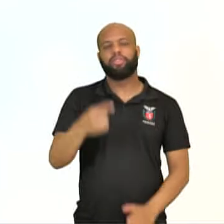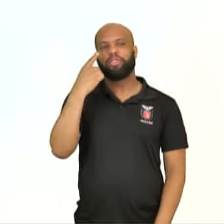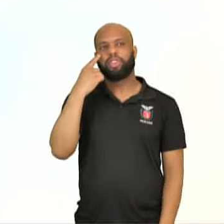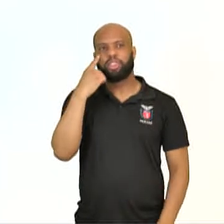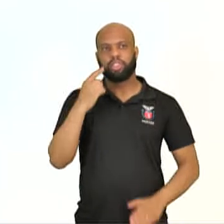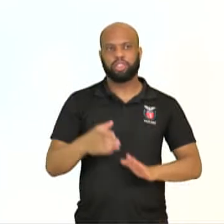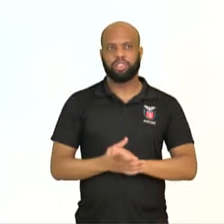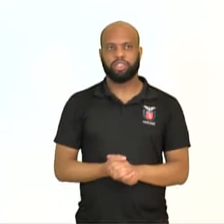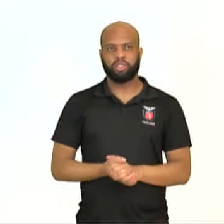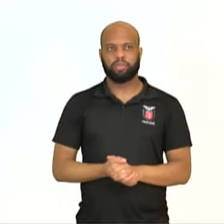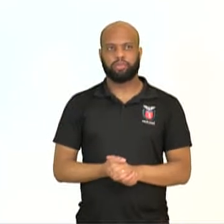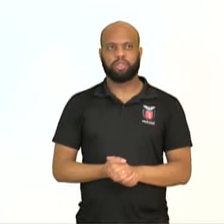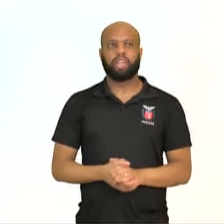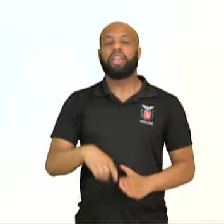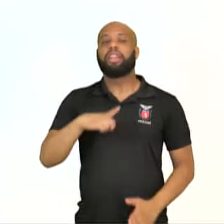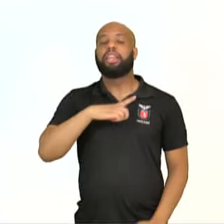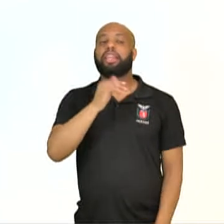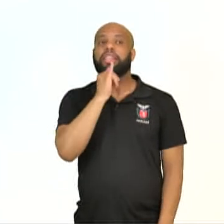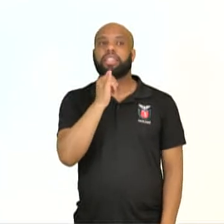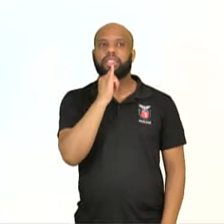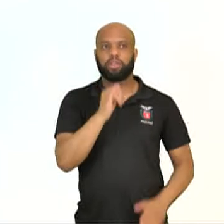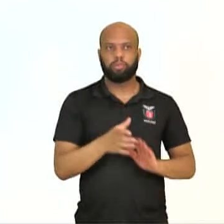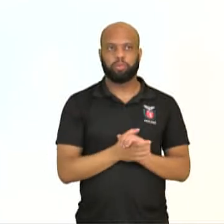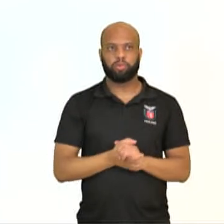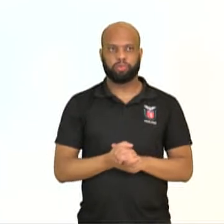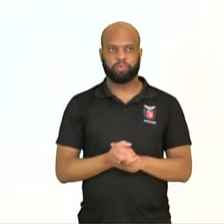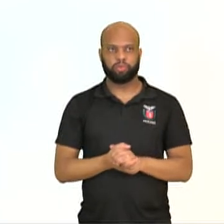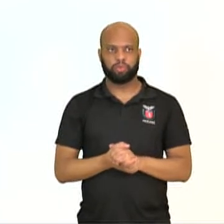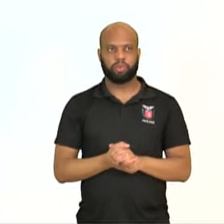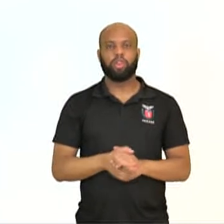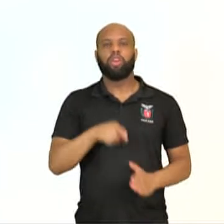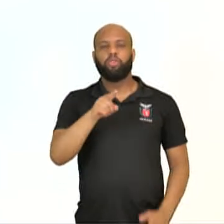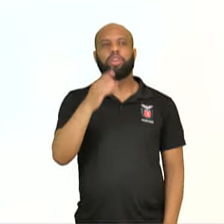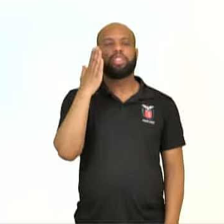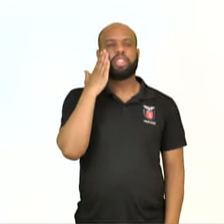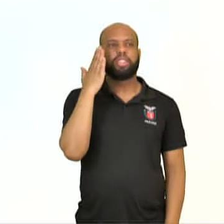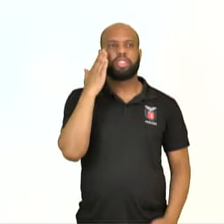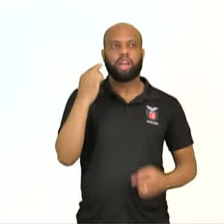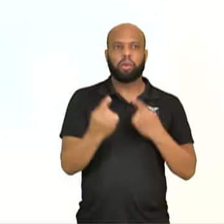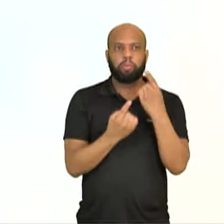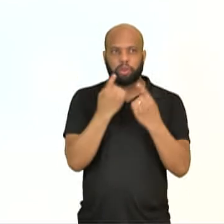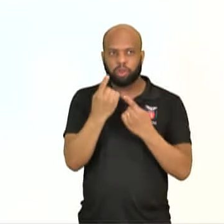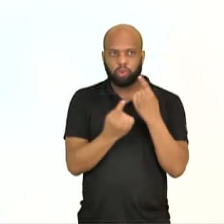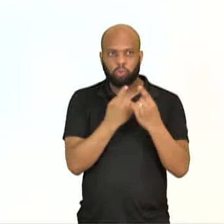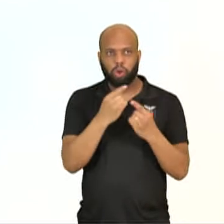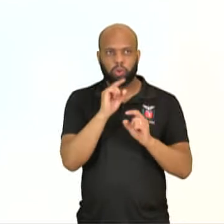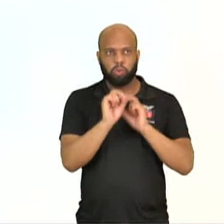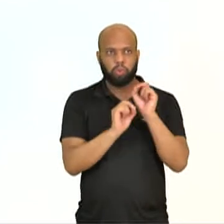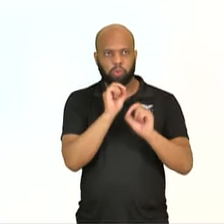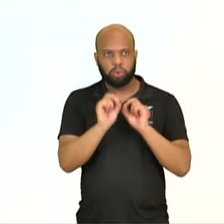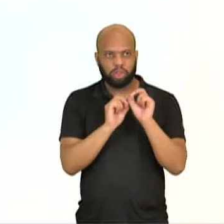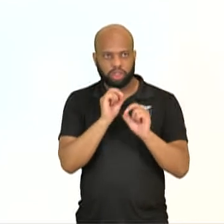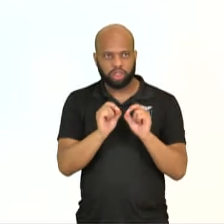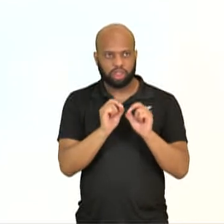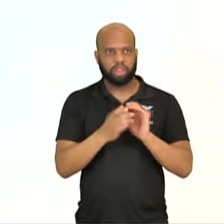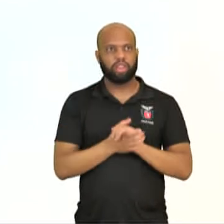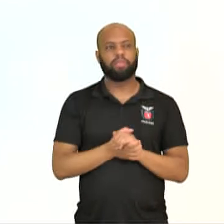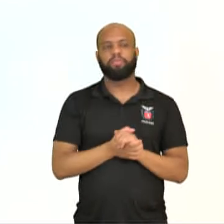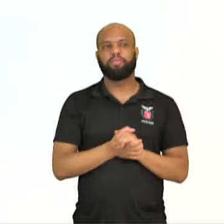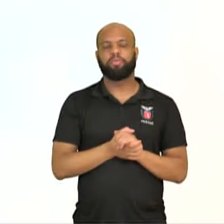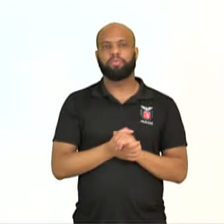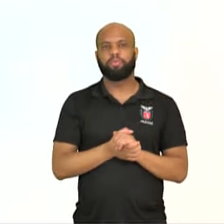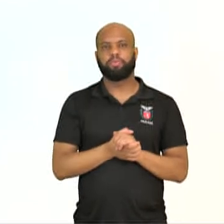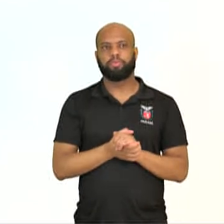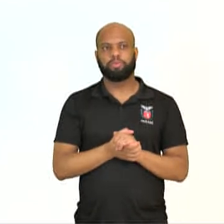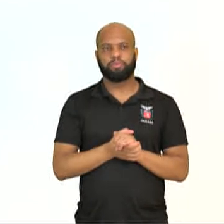ó. Exemplo. ¿Sabes cuáles son los límites de peso de los equipajes de